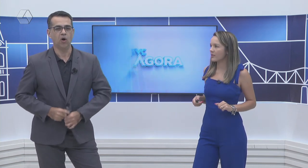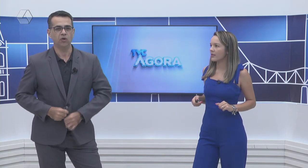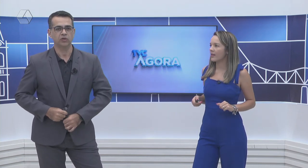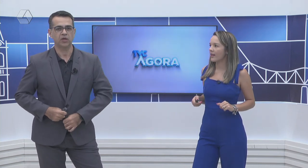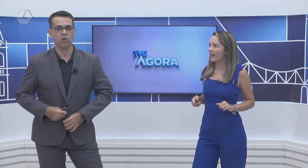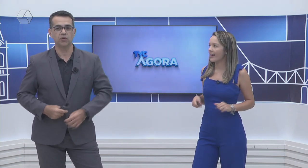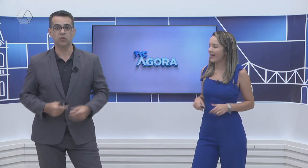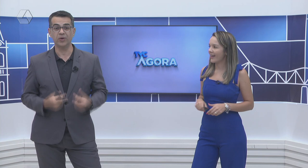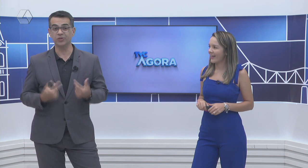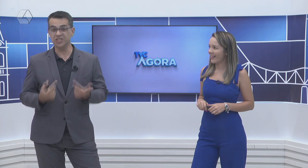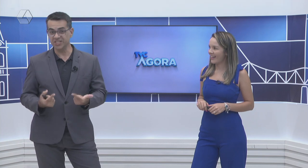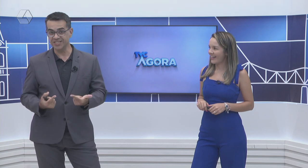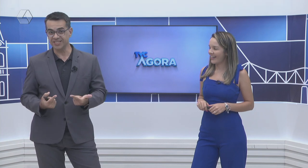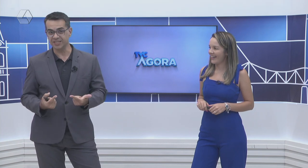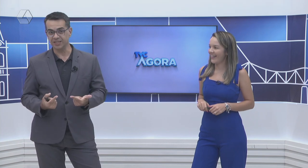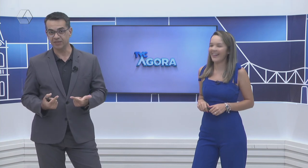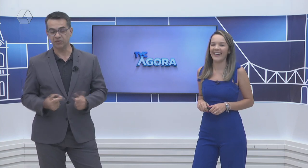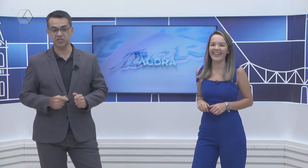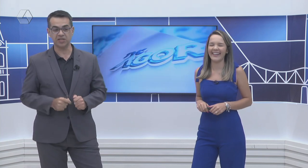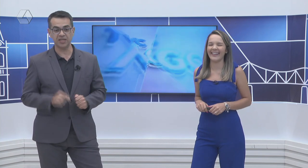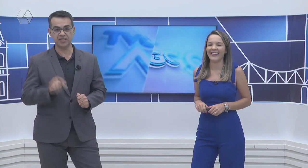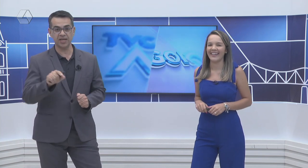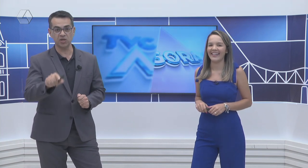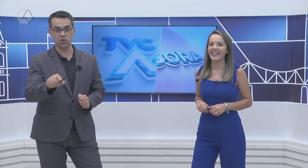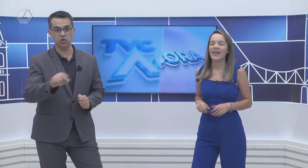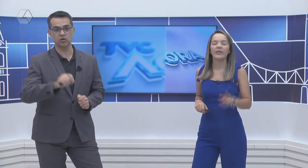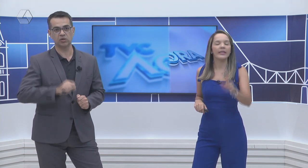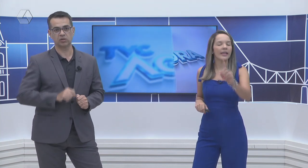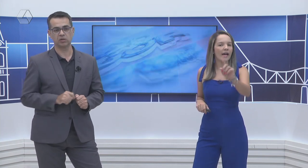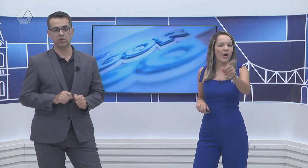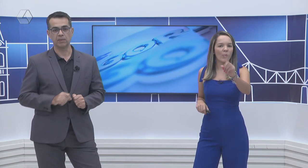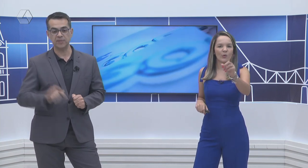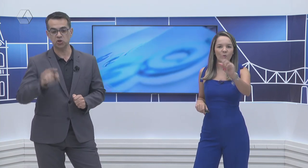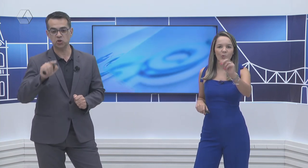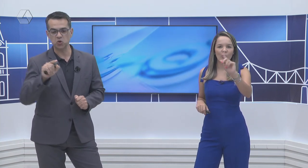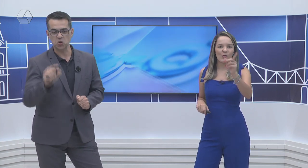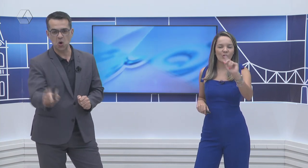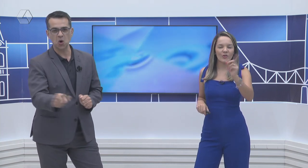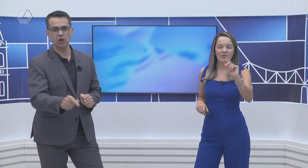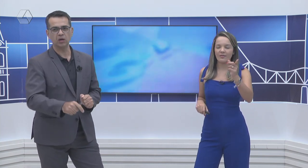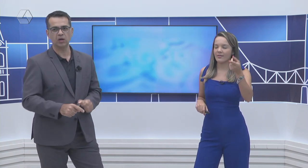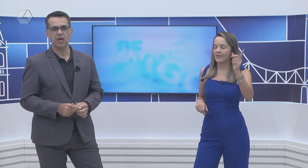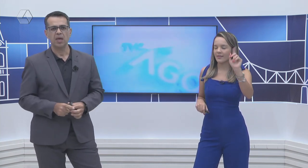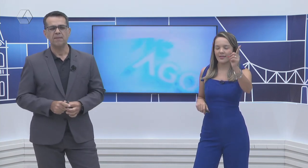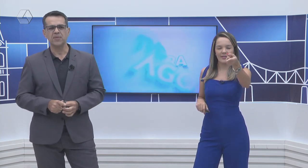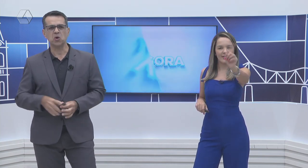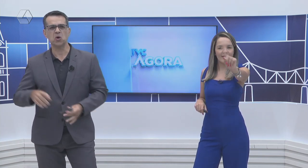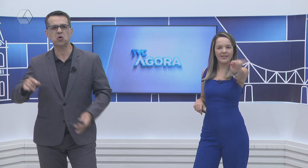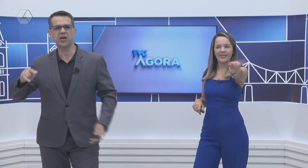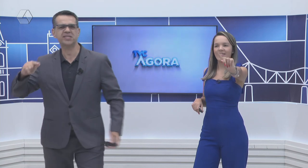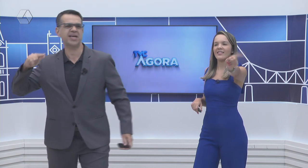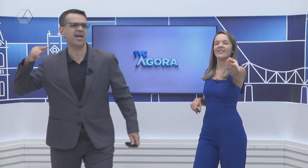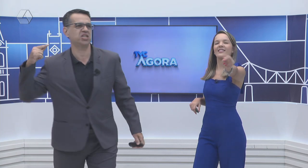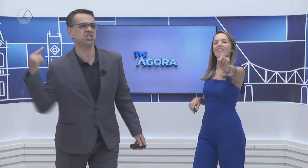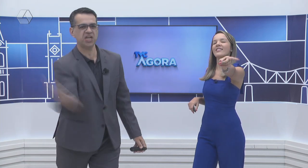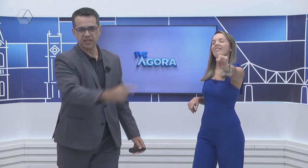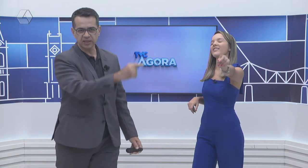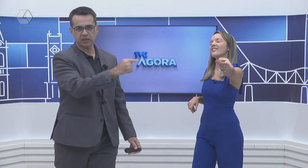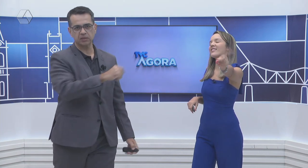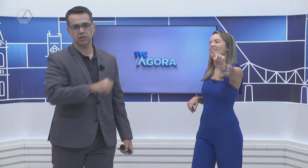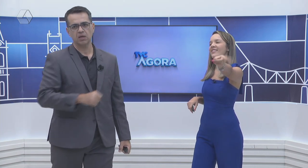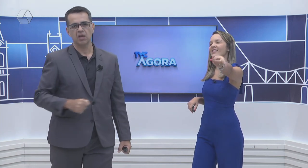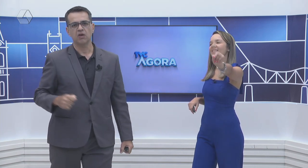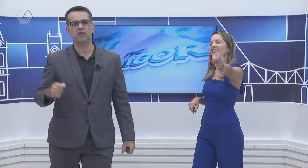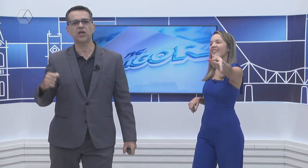Nós vamos. Ontem, quando eu disse, você desdenhou. Não. Me julgou. Me colocou na